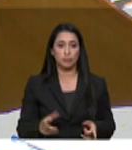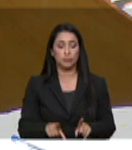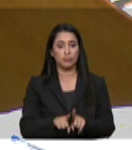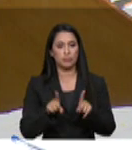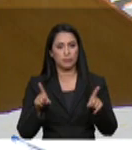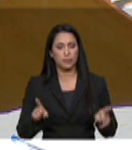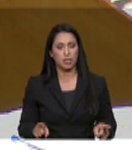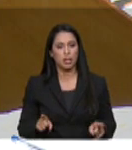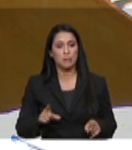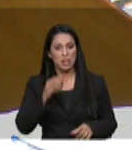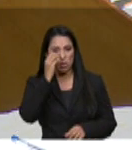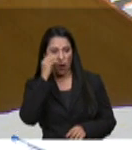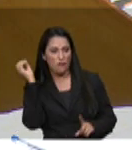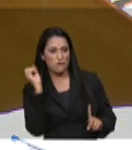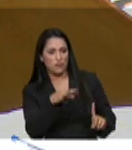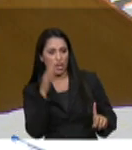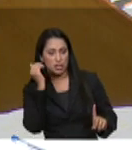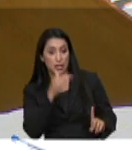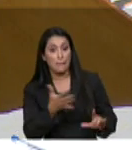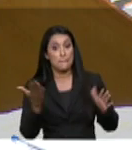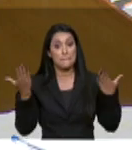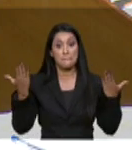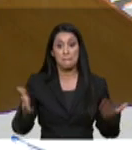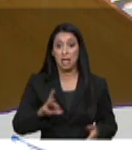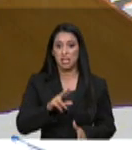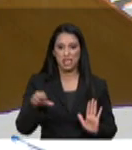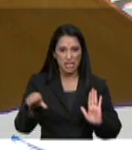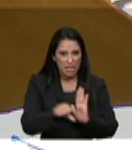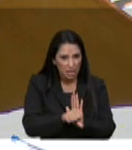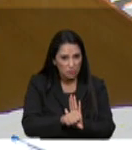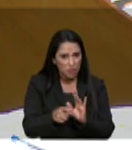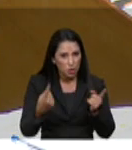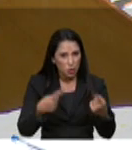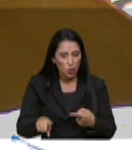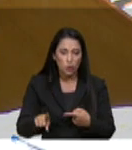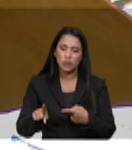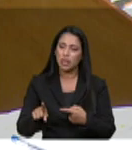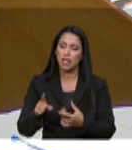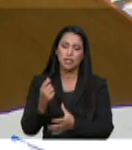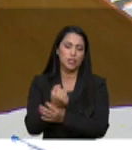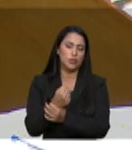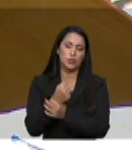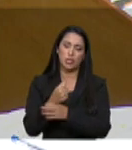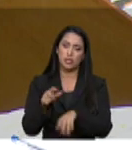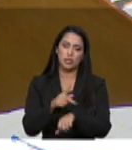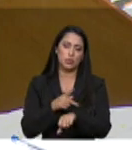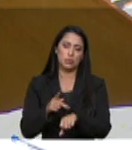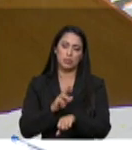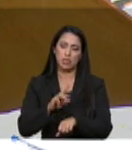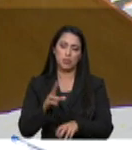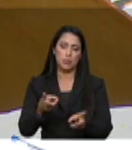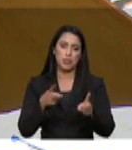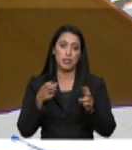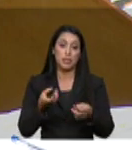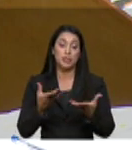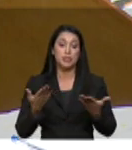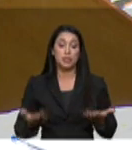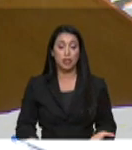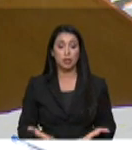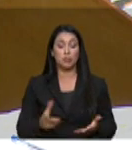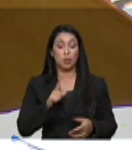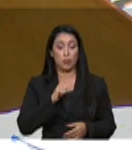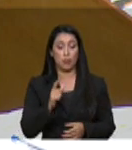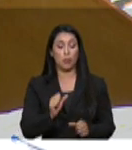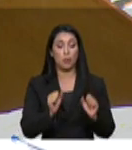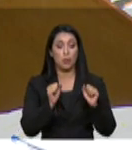mais impropérios mas ofensas mas ainda não crime contra a segurança nacional a seguir vem o que ele entende ser